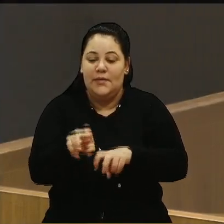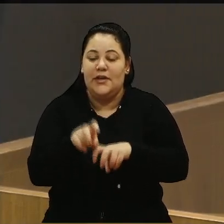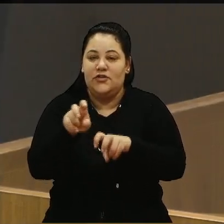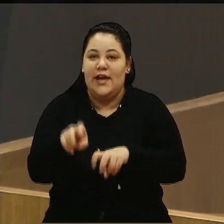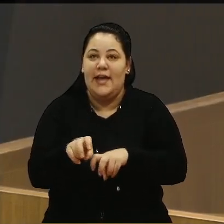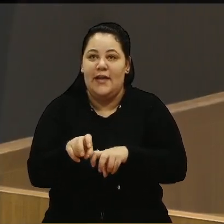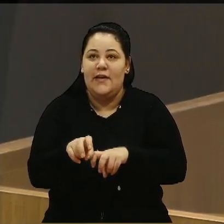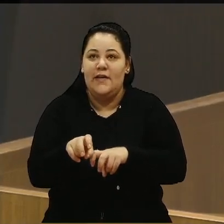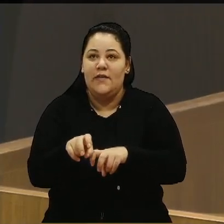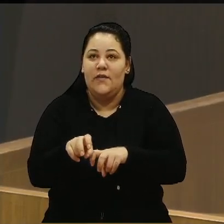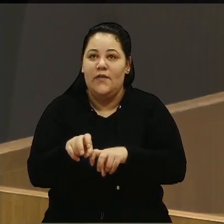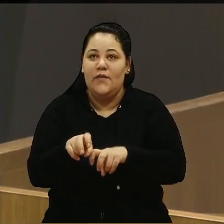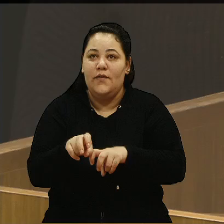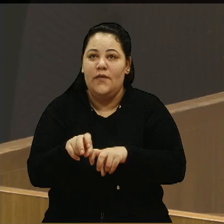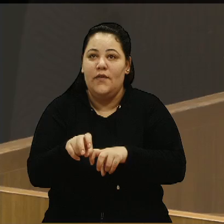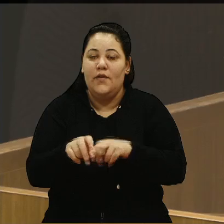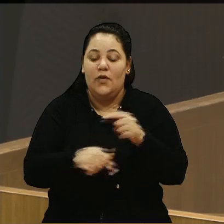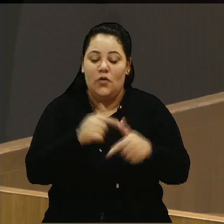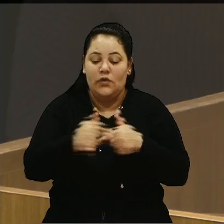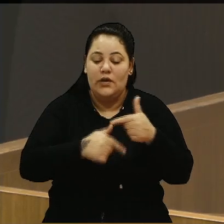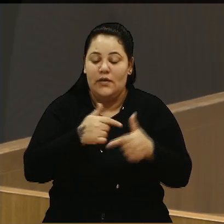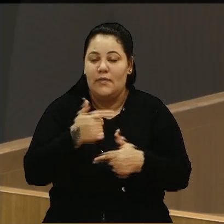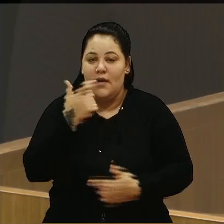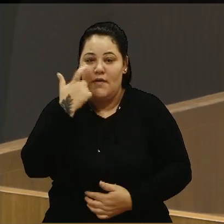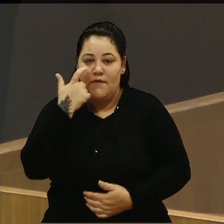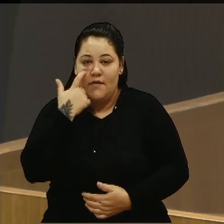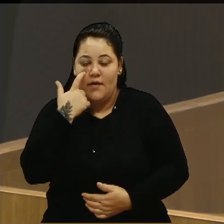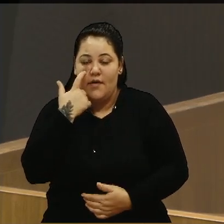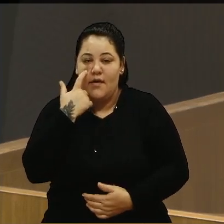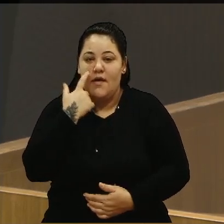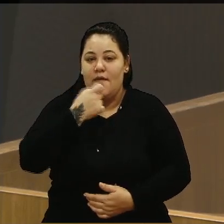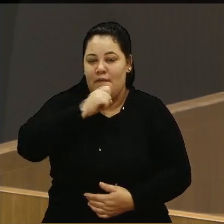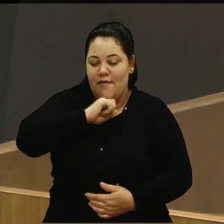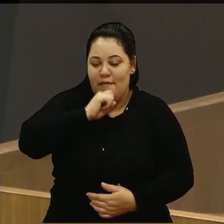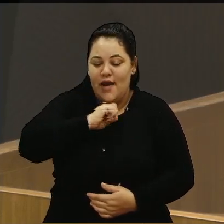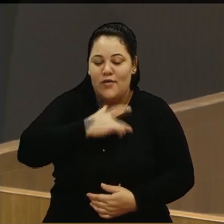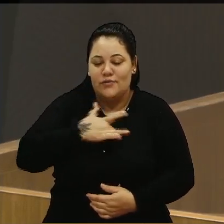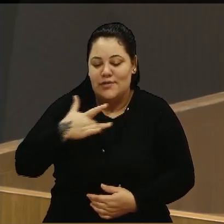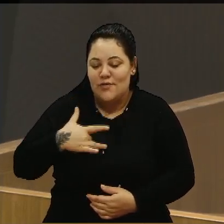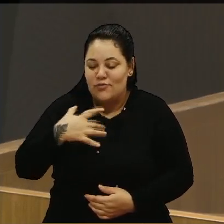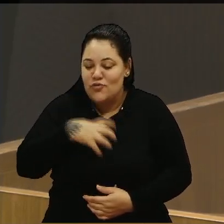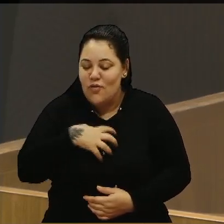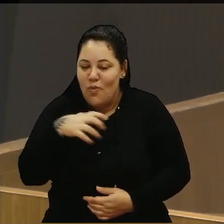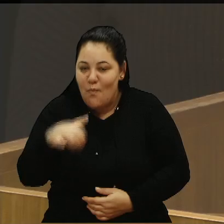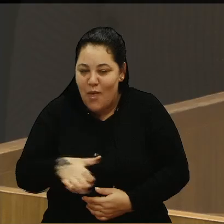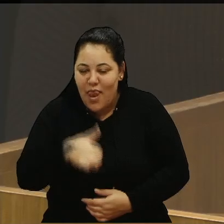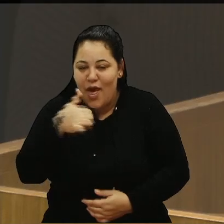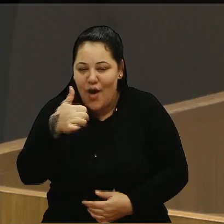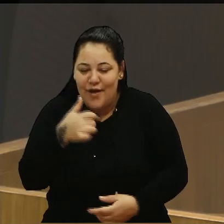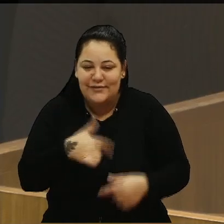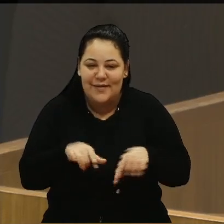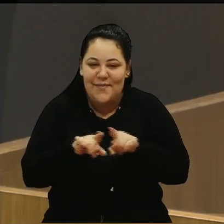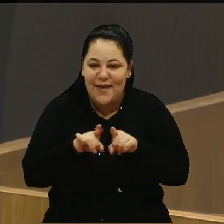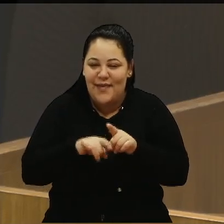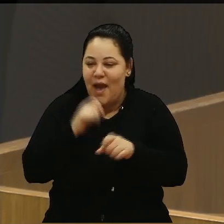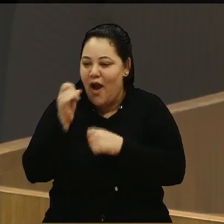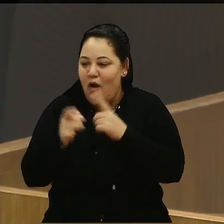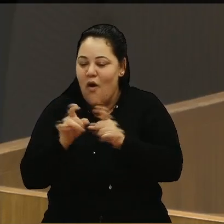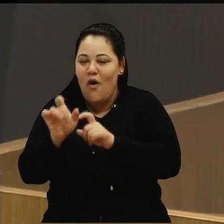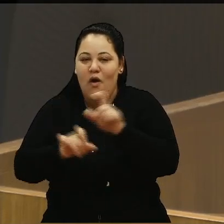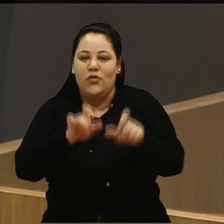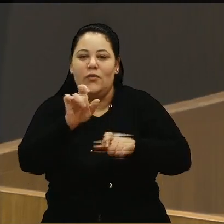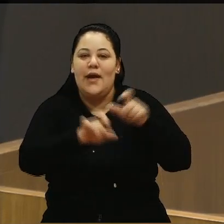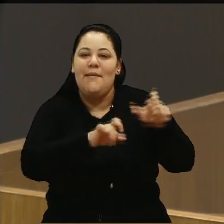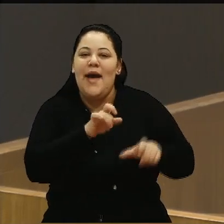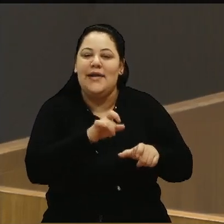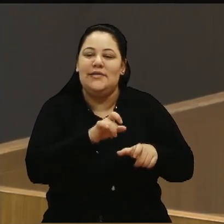que dificultam o processo de envelhecimento saudável. Para idosos que moram no interior e